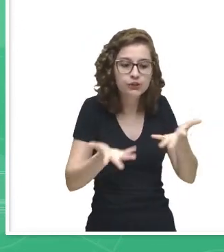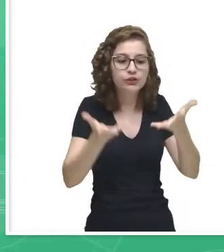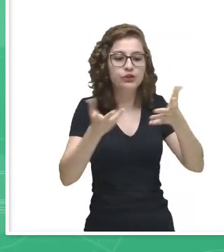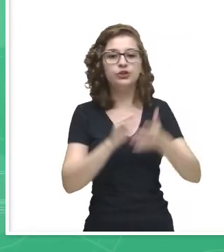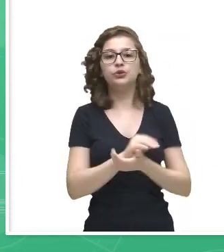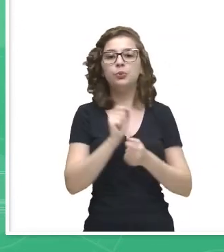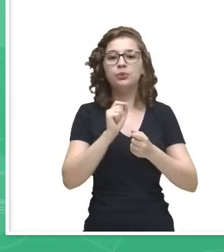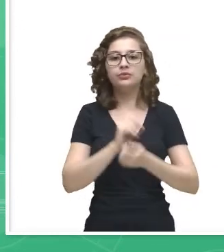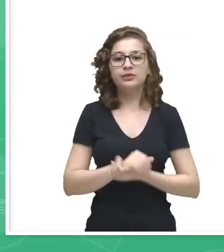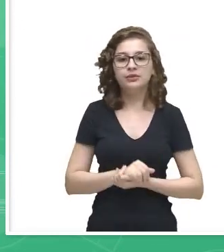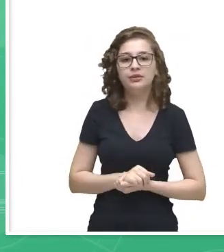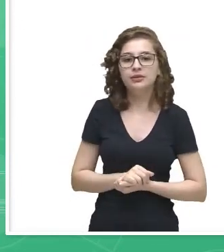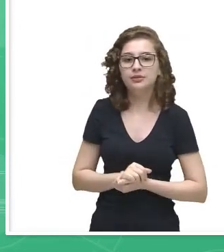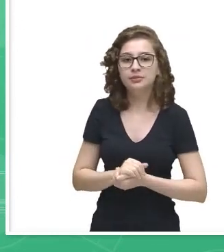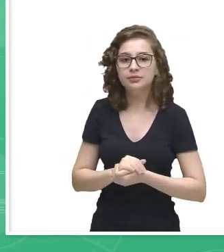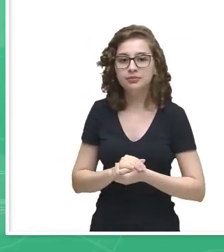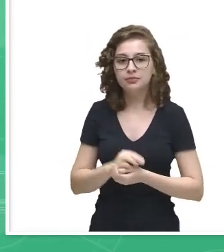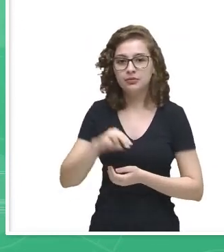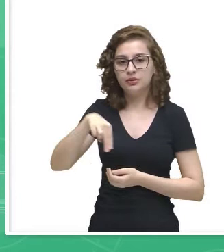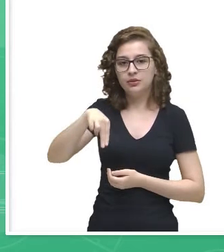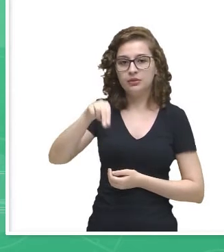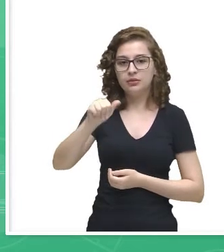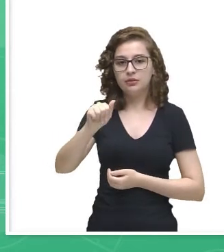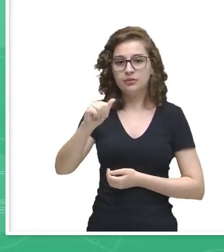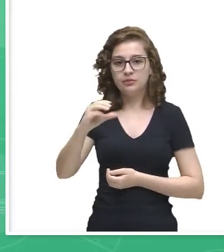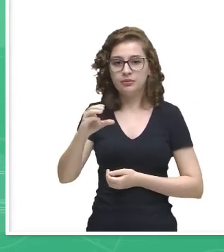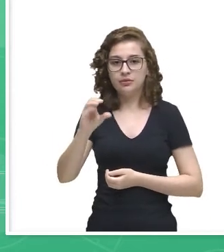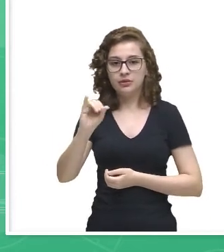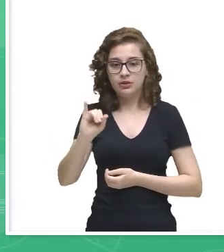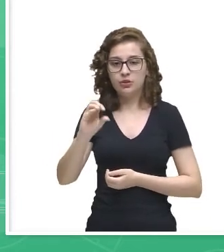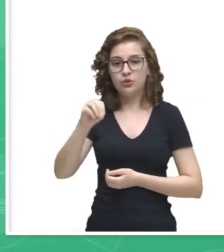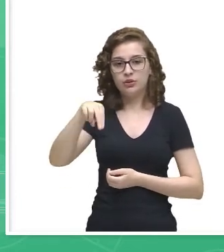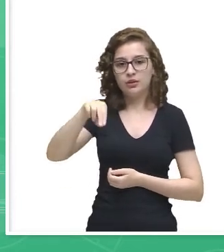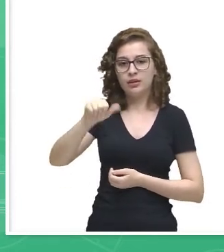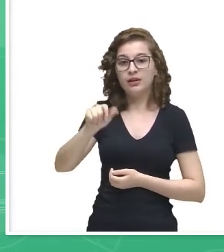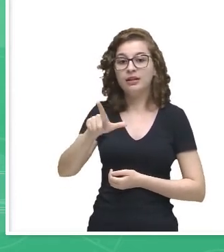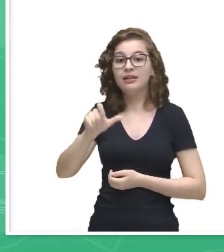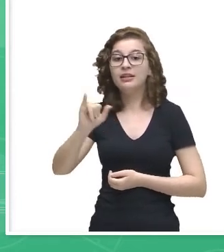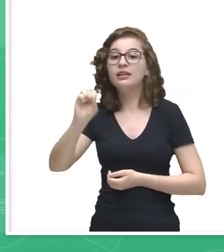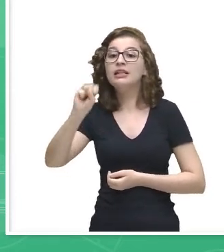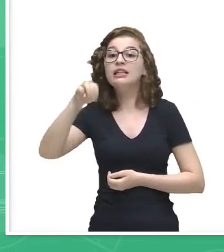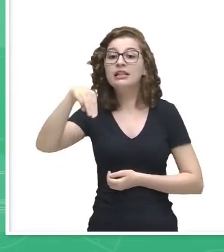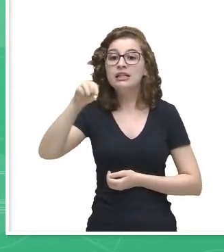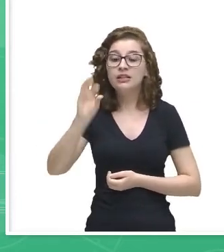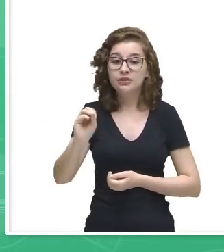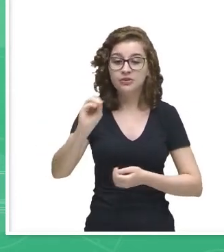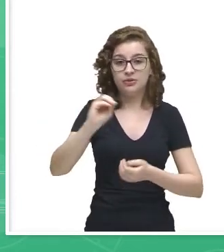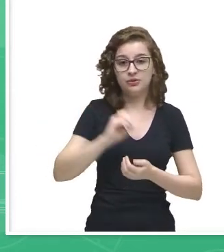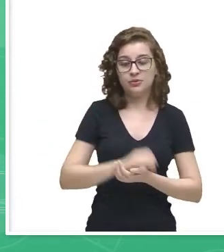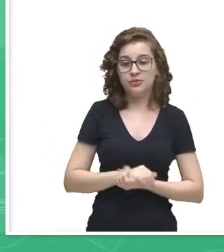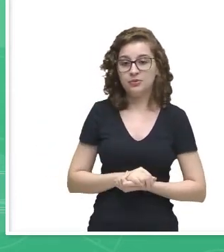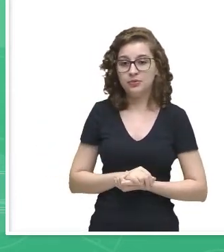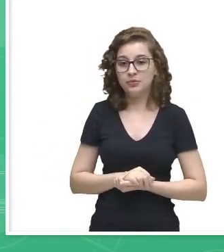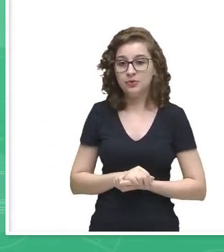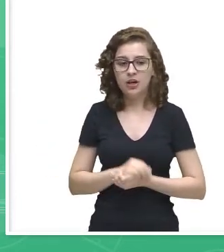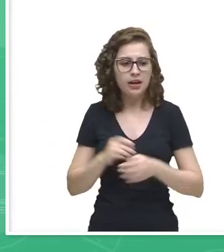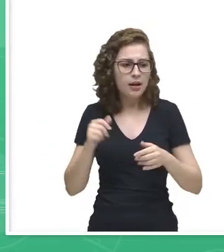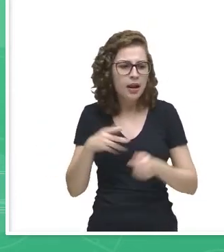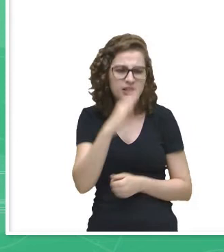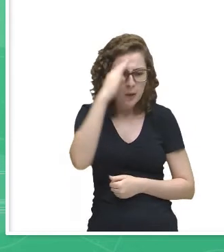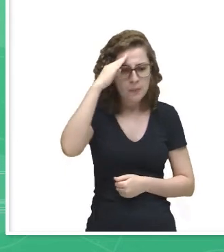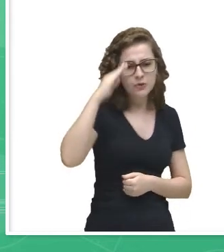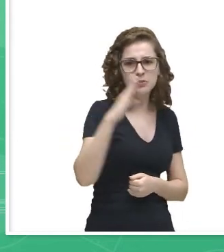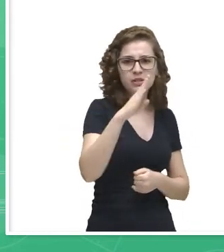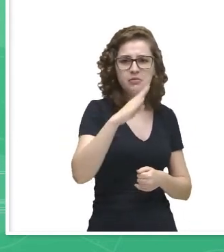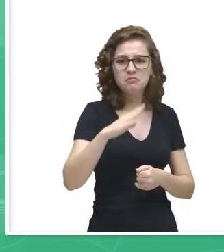na Alemanha, a ideia de que os alemães são melhores que qualquer outro povo do mundo e que se eles tiverem que crescer passando por cima